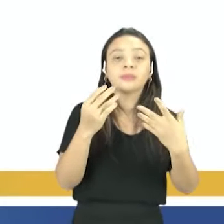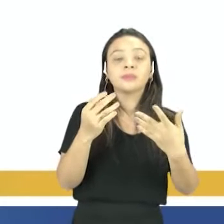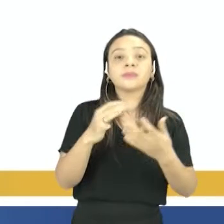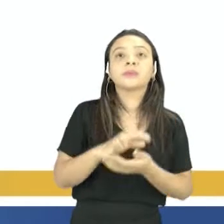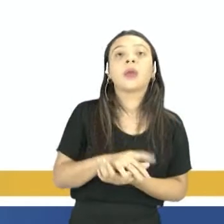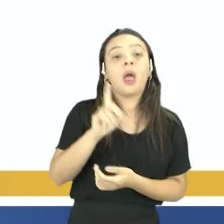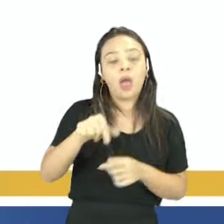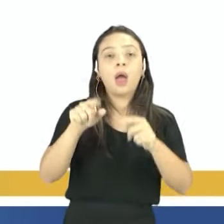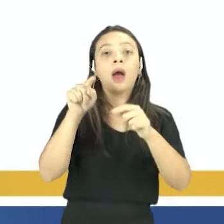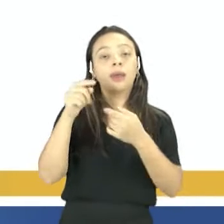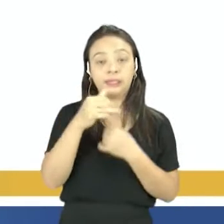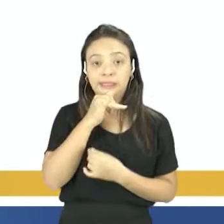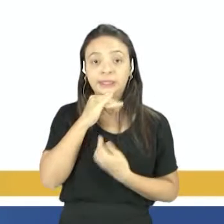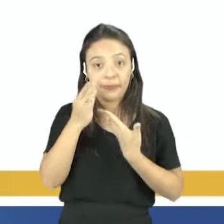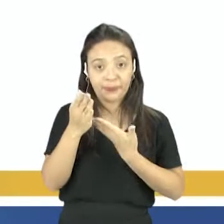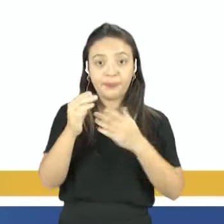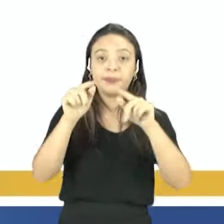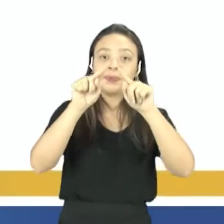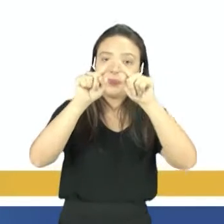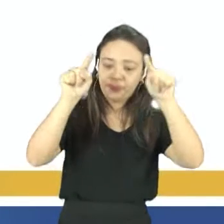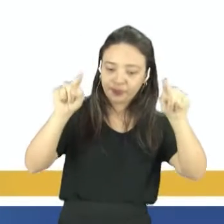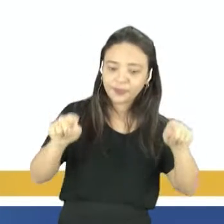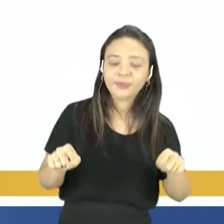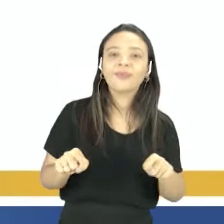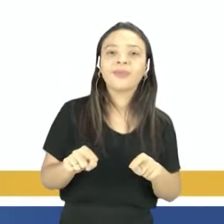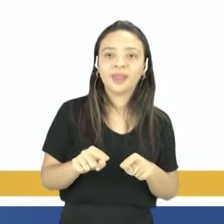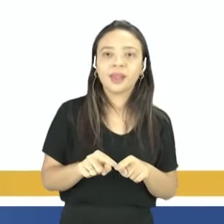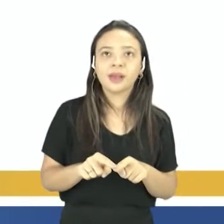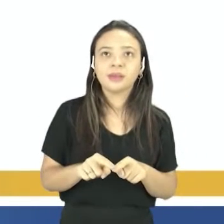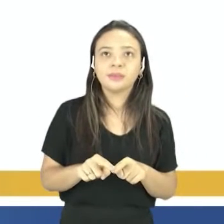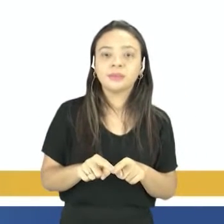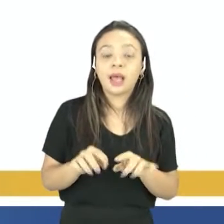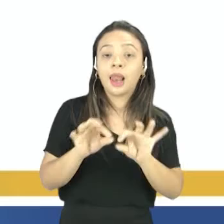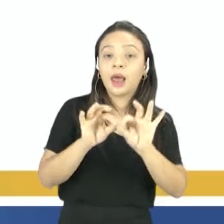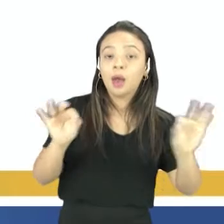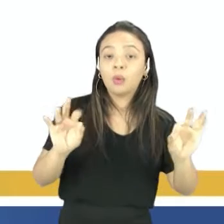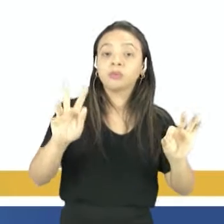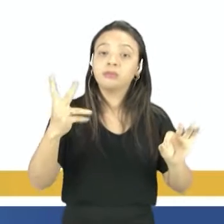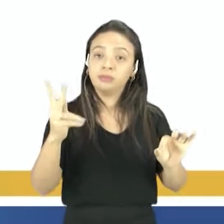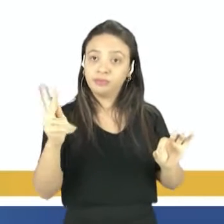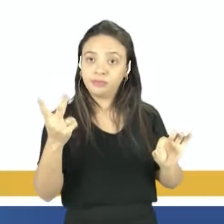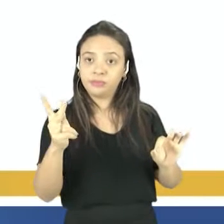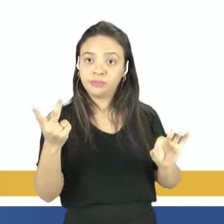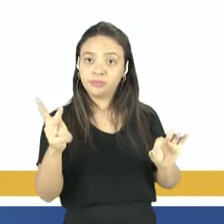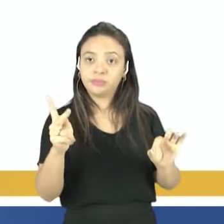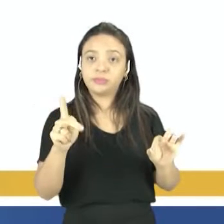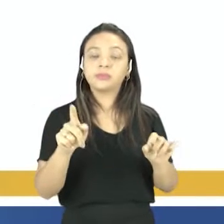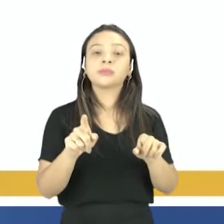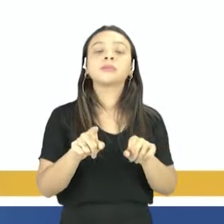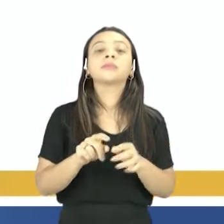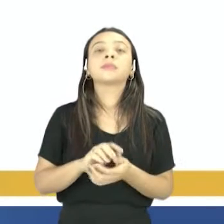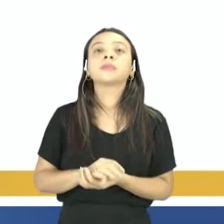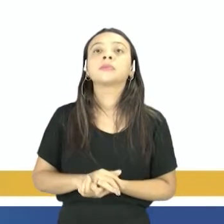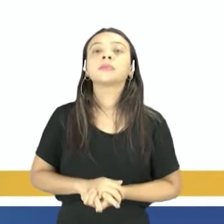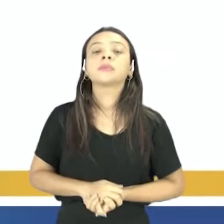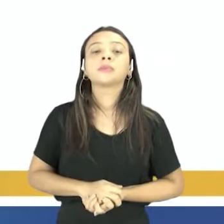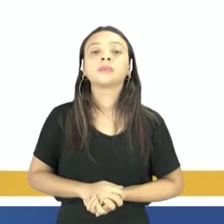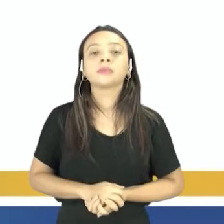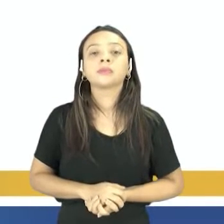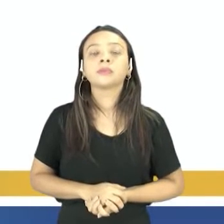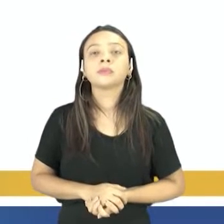cilindro é um retângulo, certo? Em que a largura mede h, que é a altura do cilindro, né?